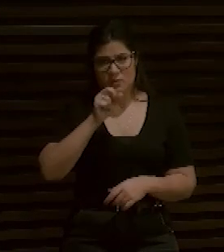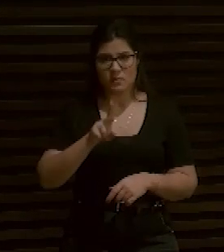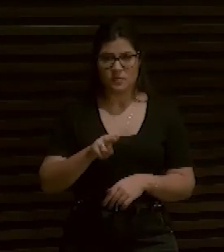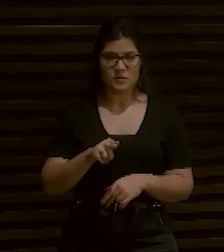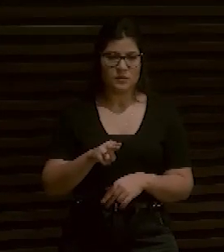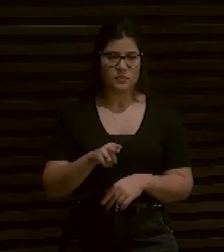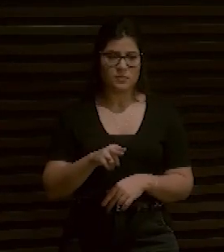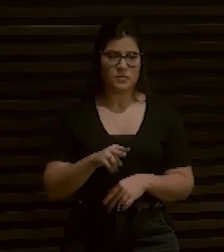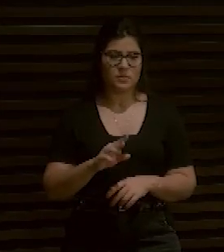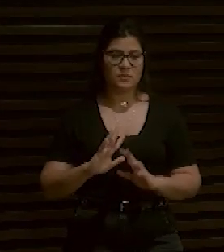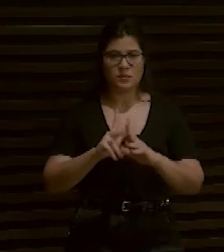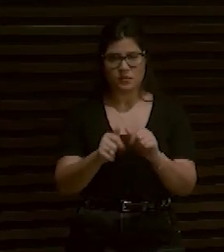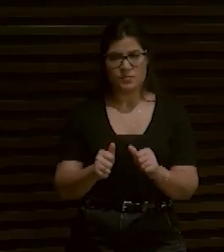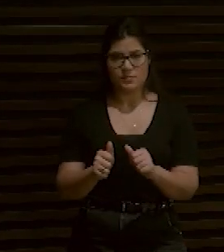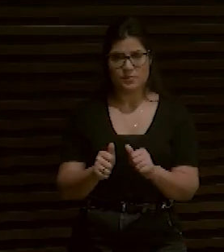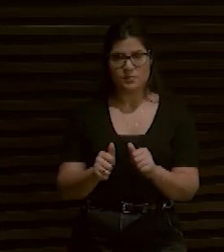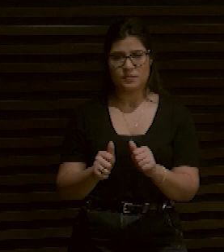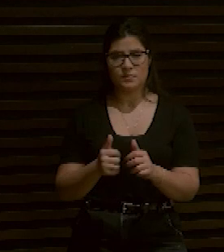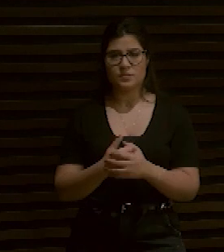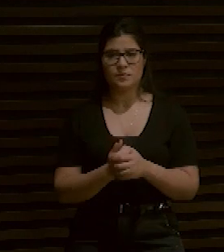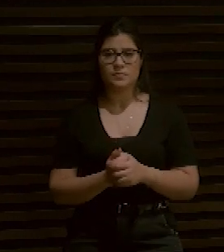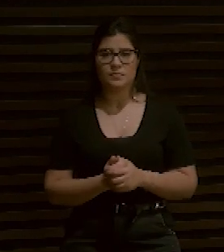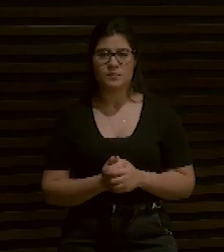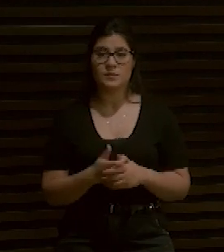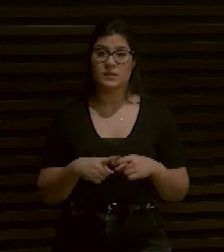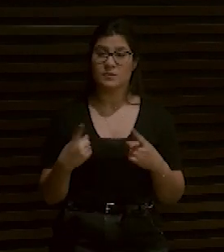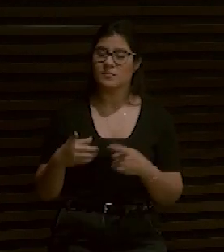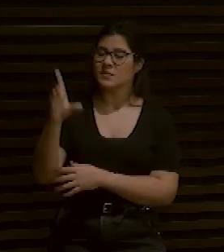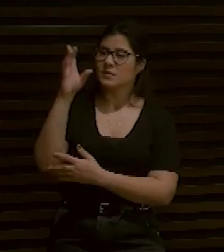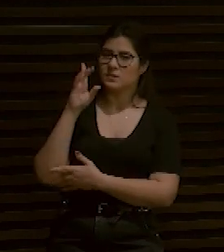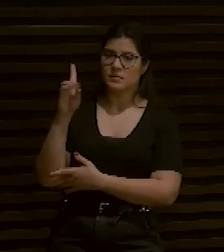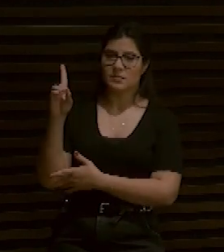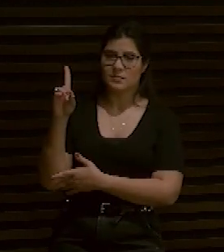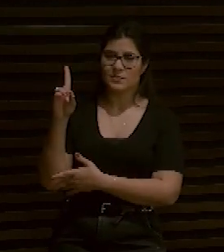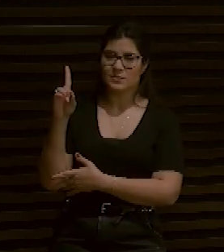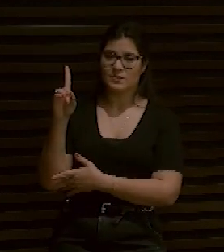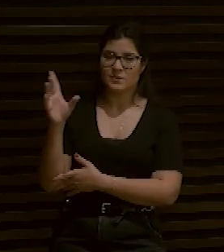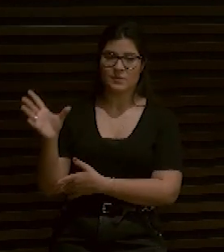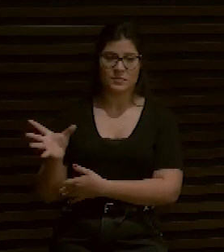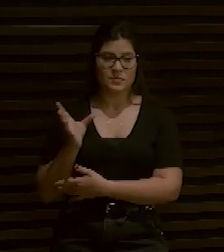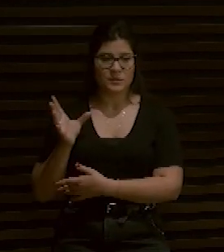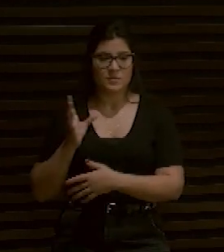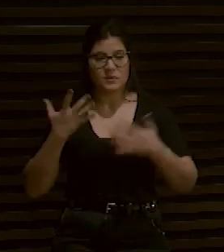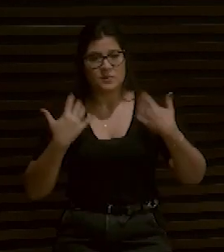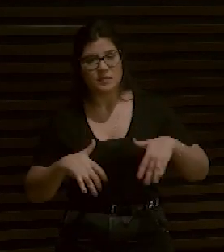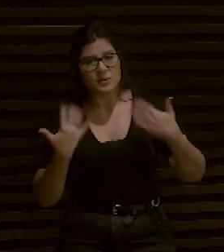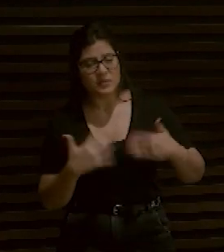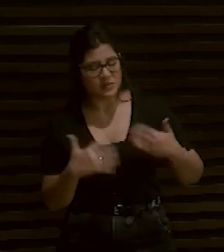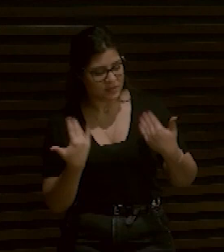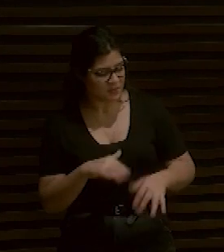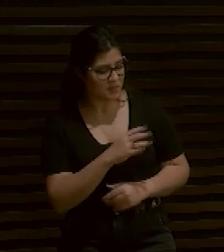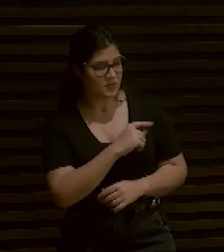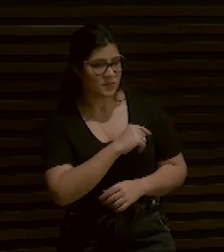demais. Aí vem o meu versículo preferido das Escrituras. Mas Deus, sendo rico em misericórdia, por causa do